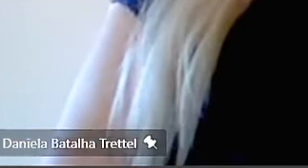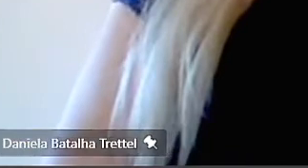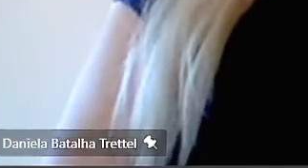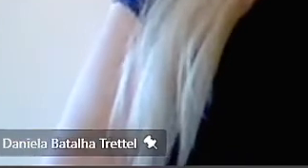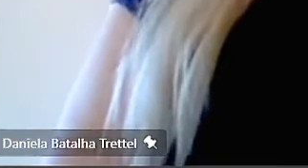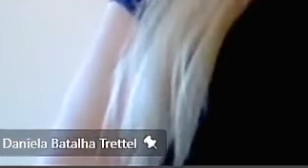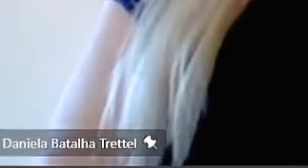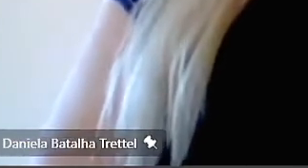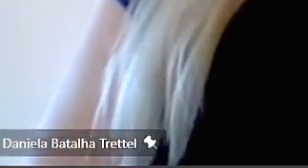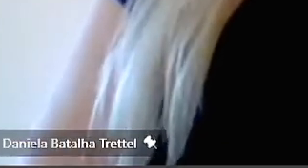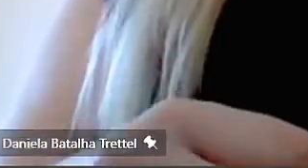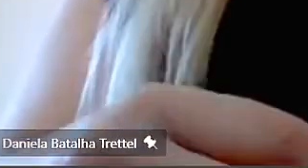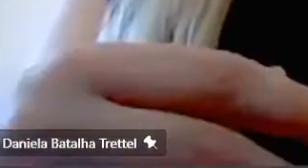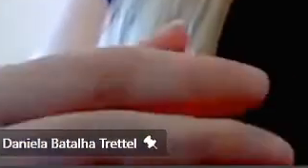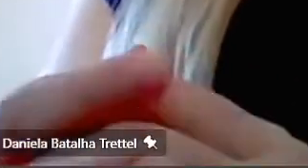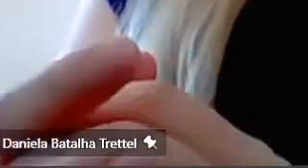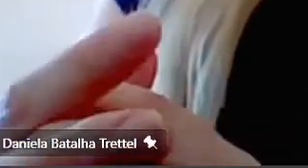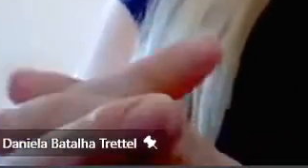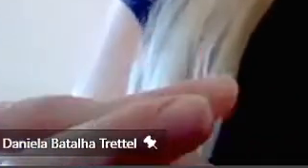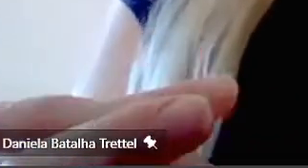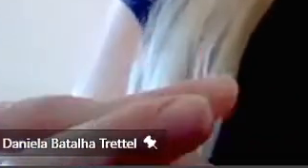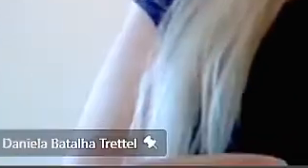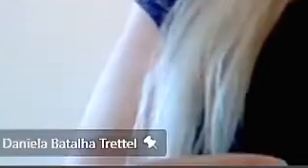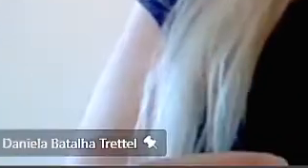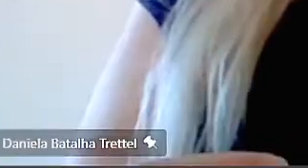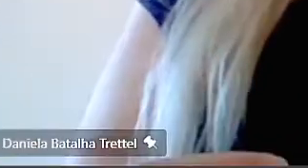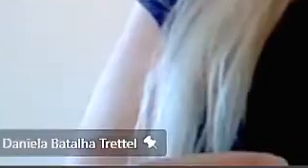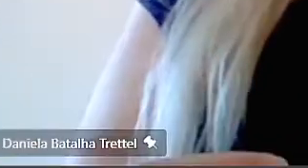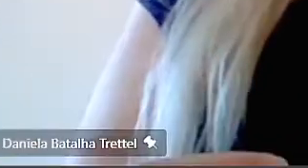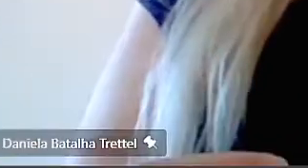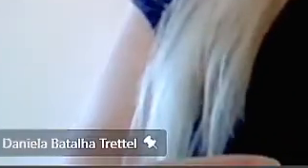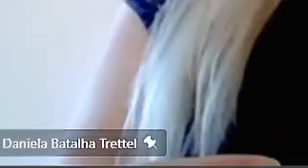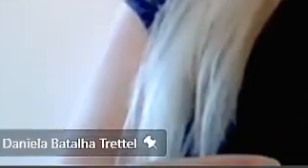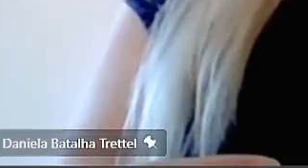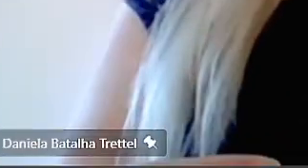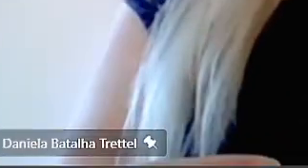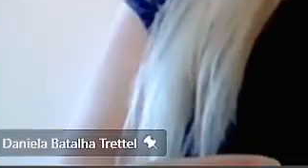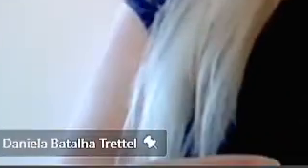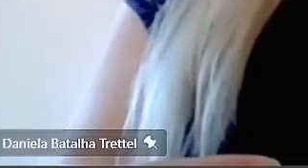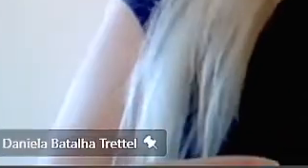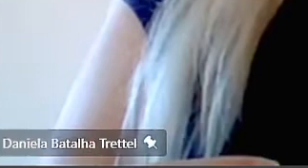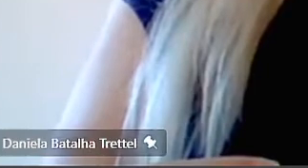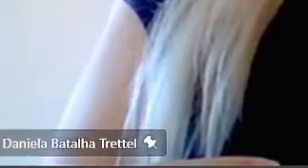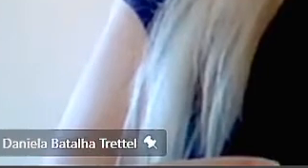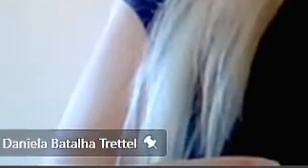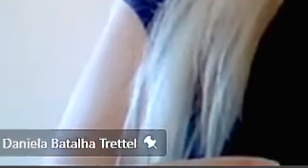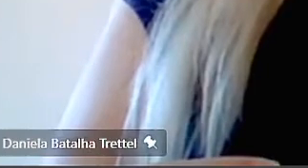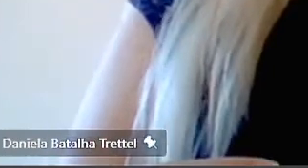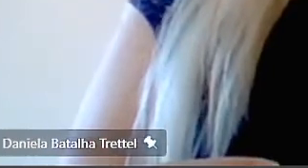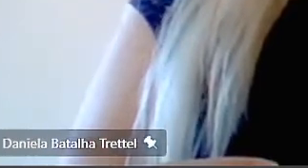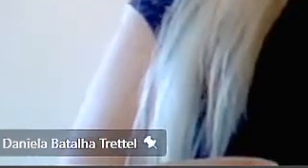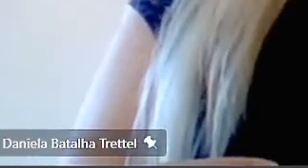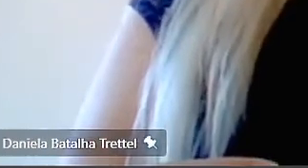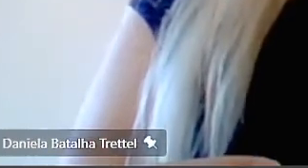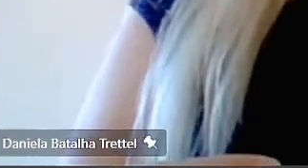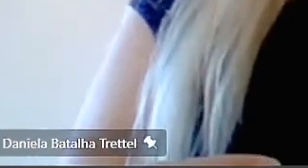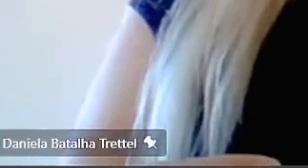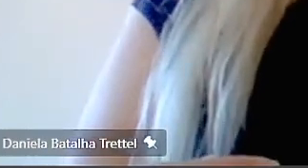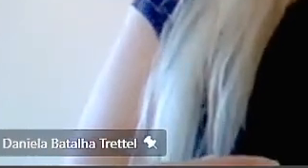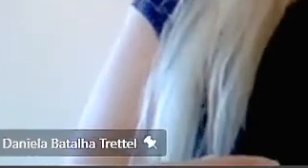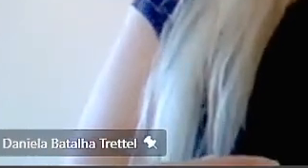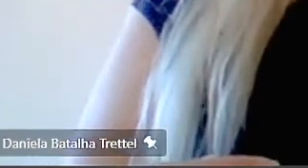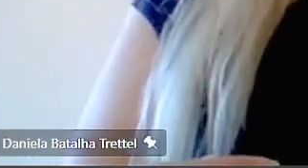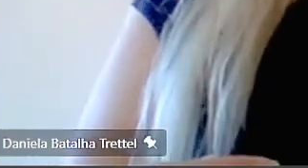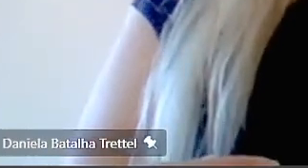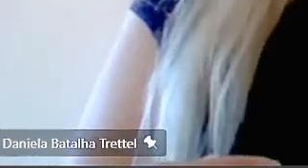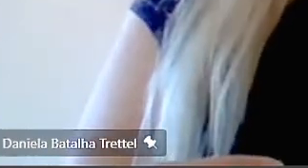demais painelistas. Eu acredito que é fundamental nós termos esse diálogo e me sinto feliz